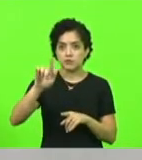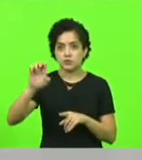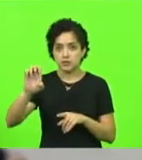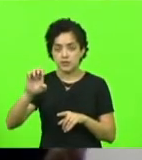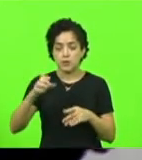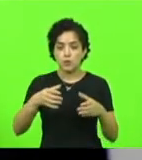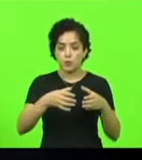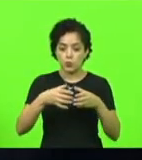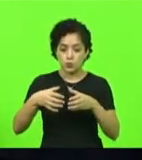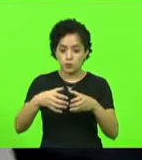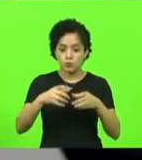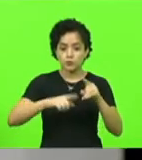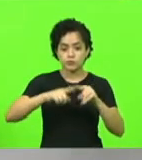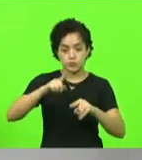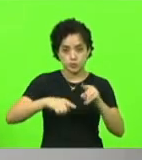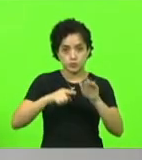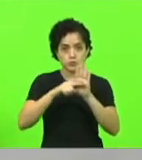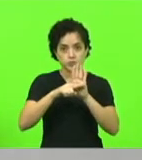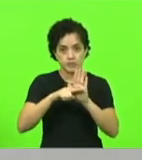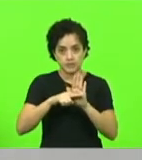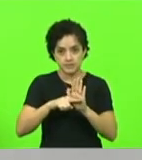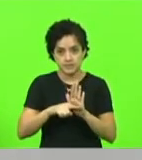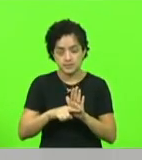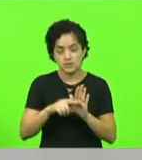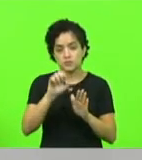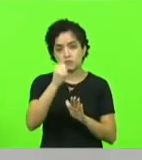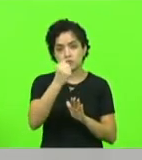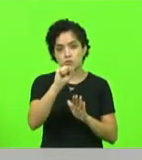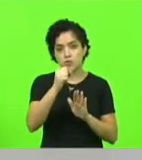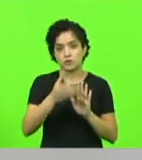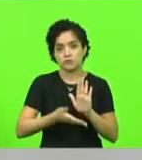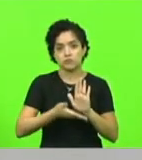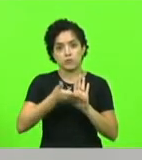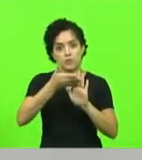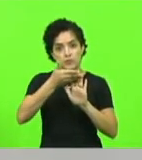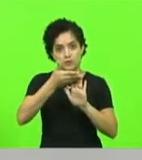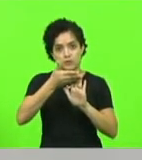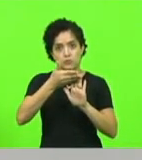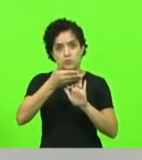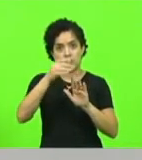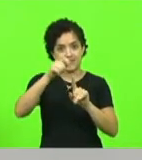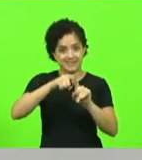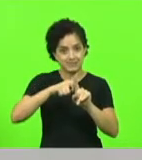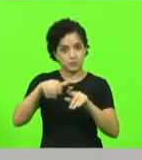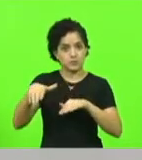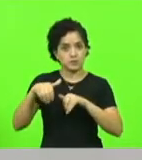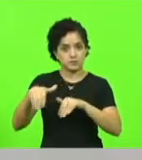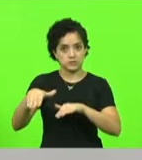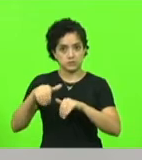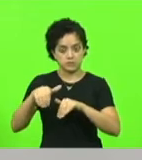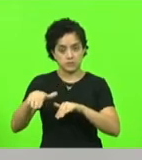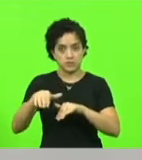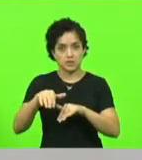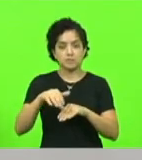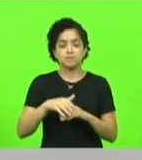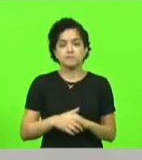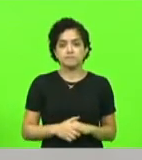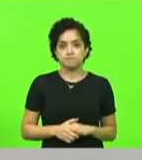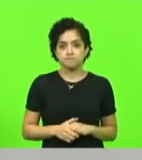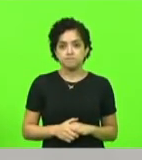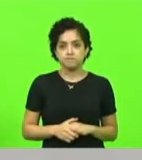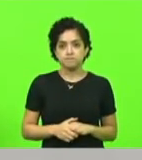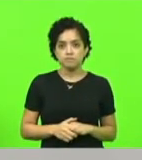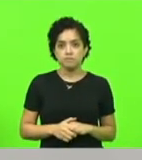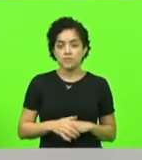produtos pesquisados, 8 tiveram altas em setembro. O maior impacto, com 0,41 pontos percentuais, e a